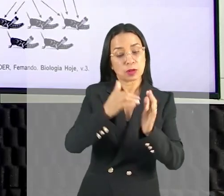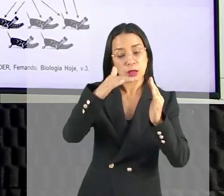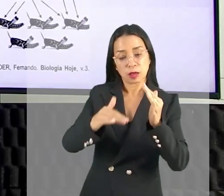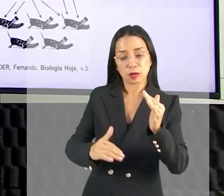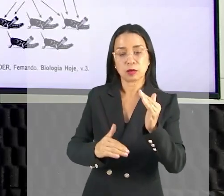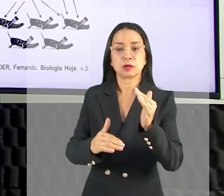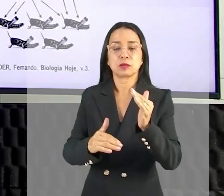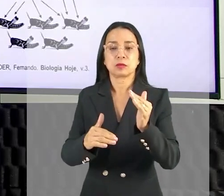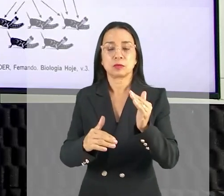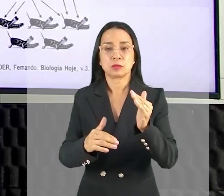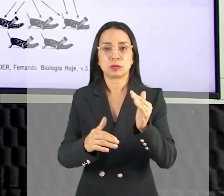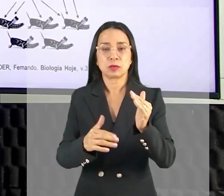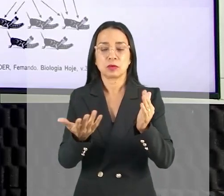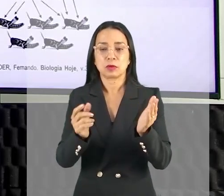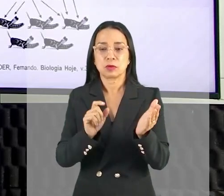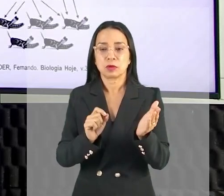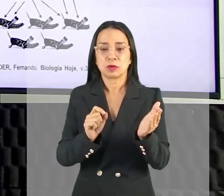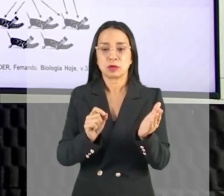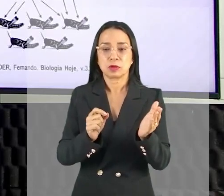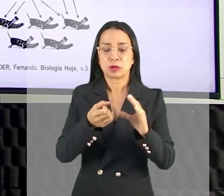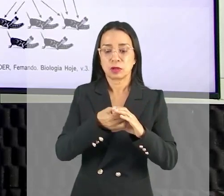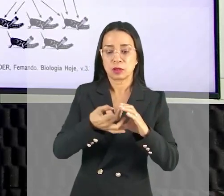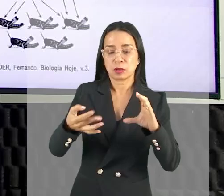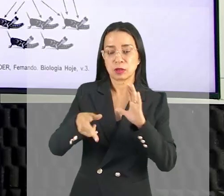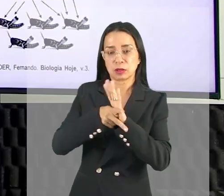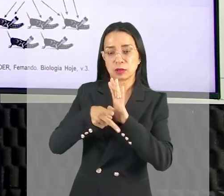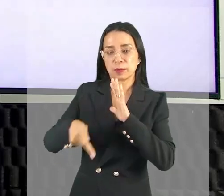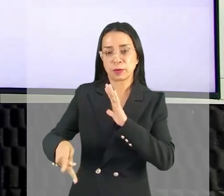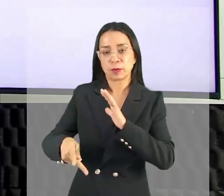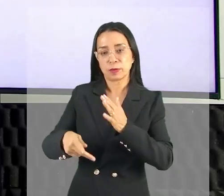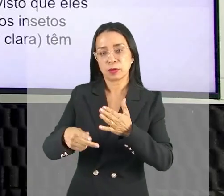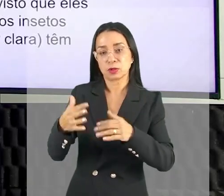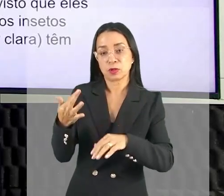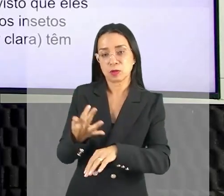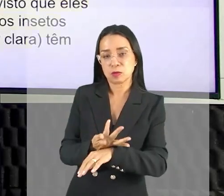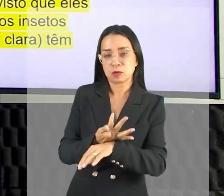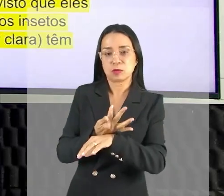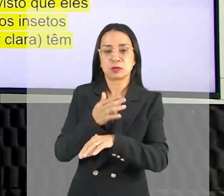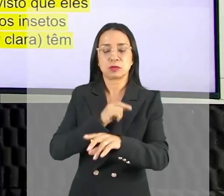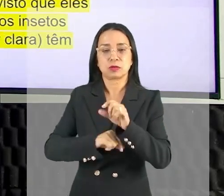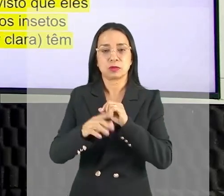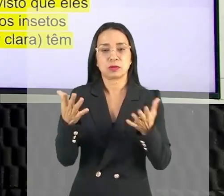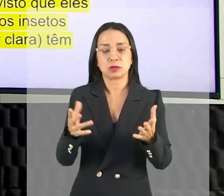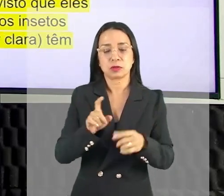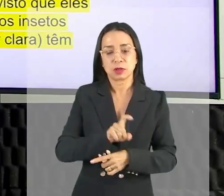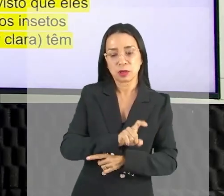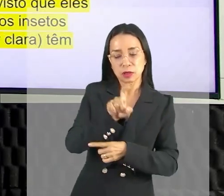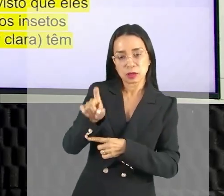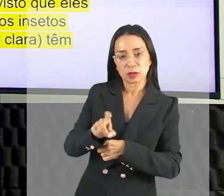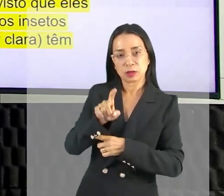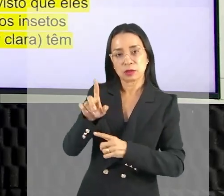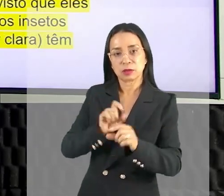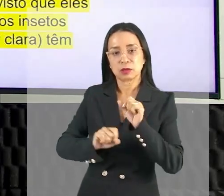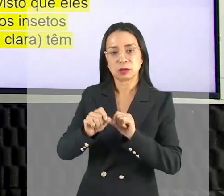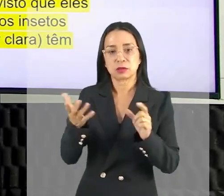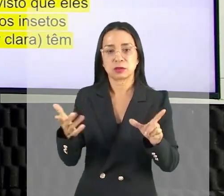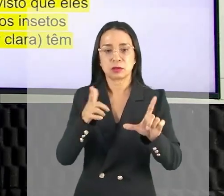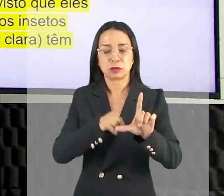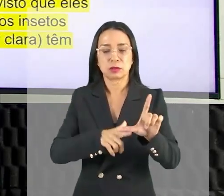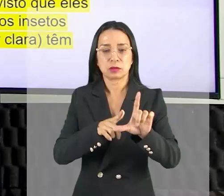da população, uma característica de resistência, né, ao inseticida. Então, a seleção